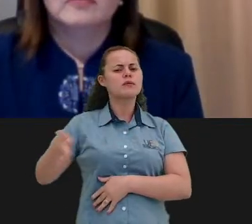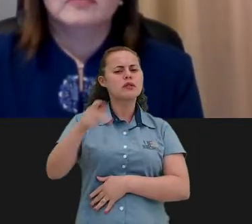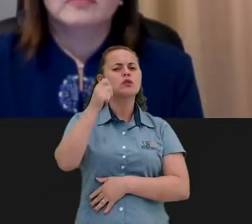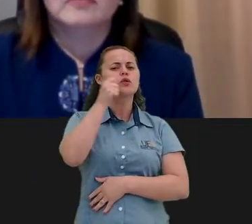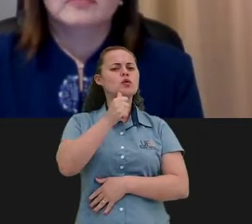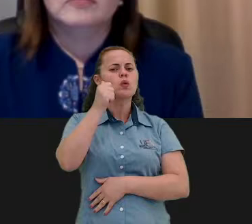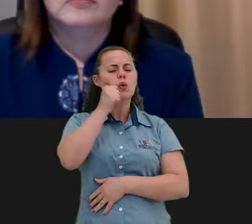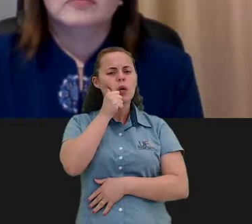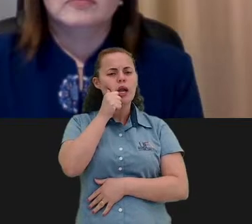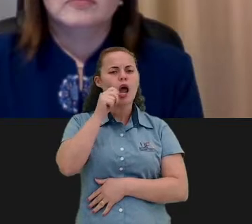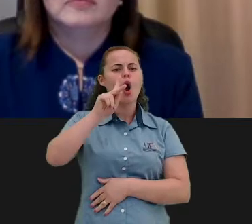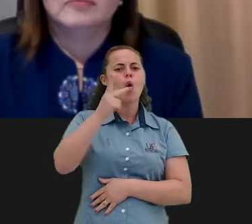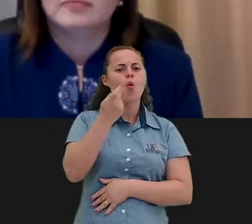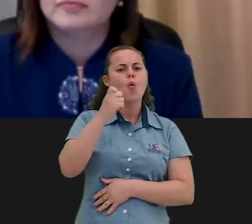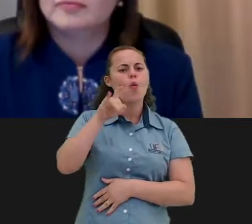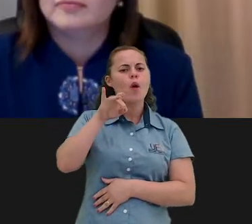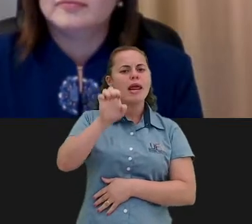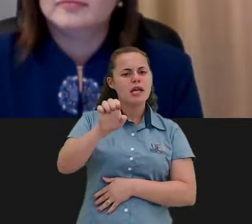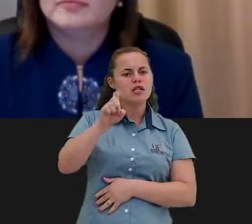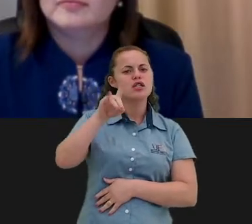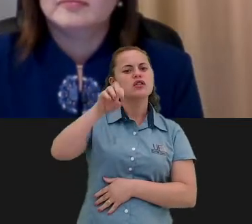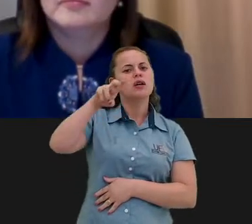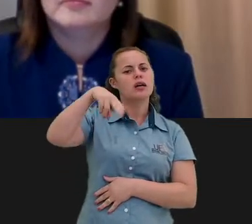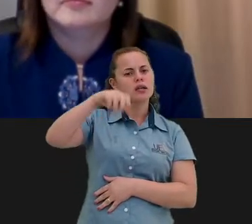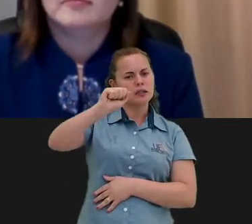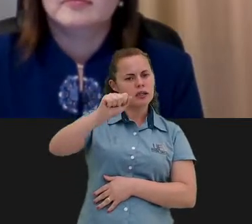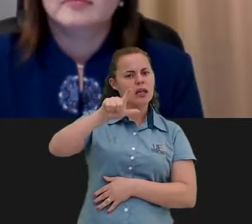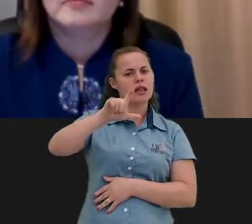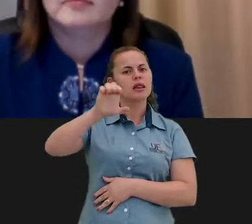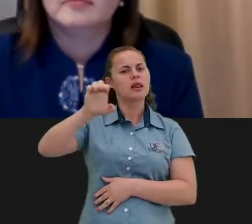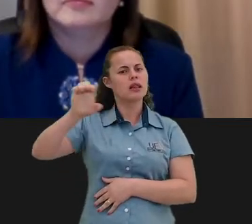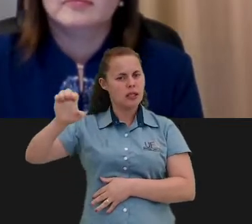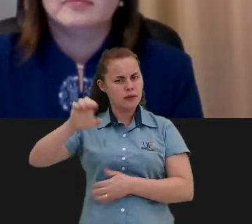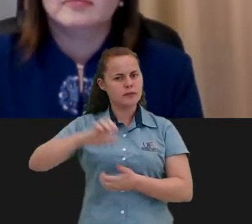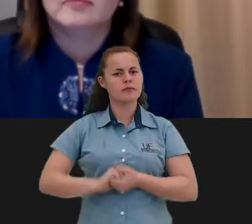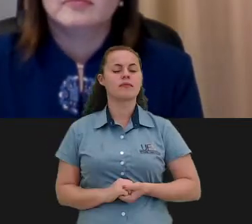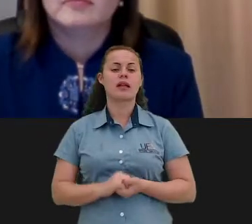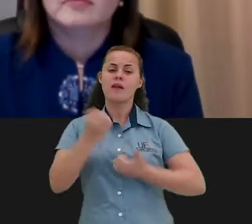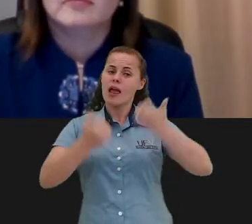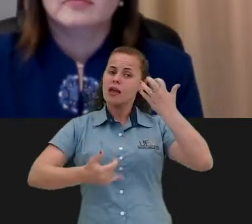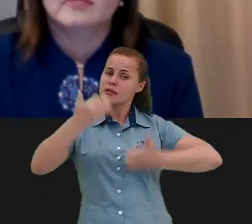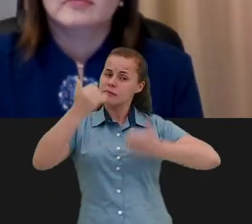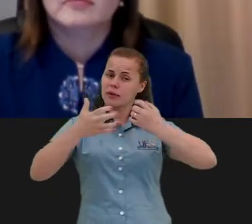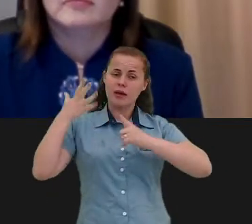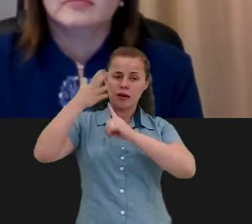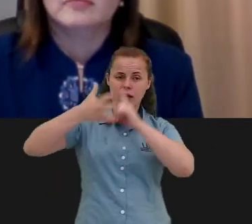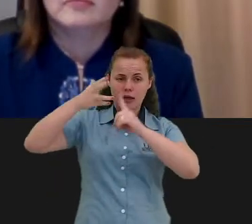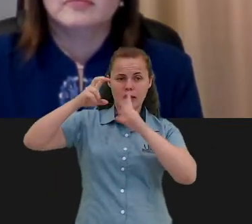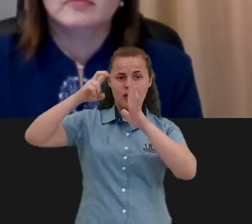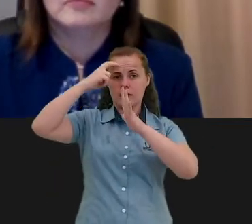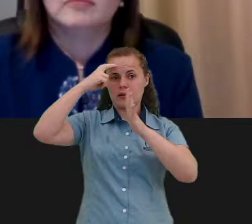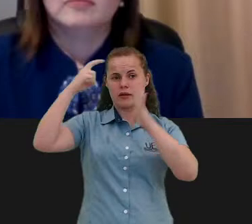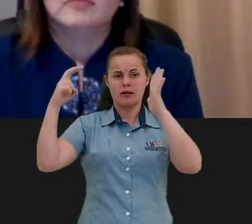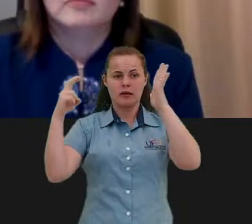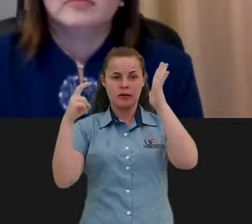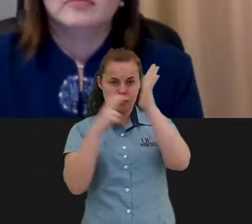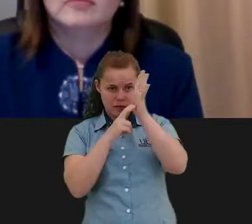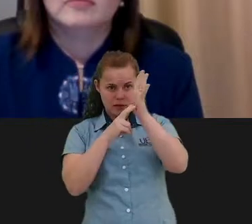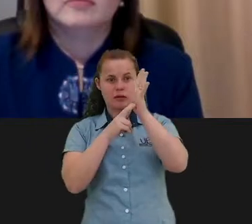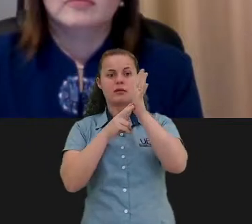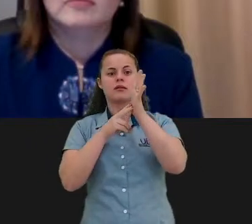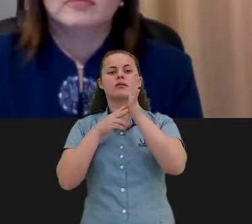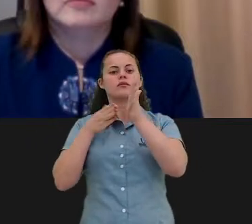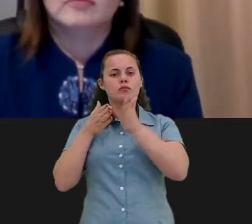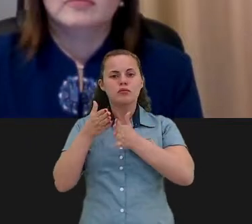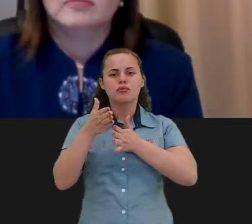professora Weidiana Lee, que vai falar sobre a palestra Inteligência Artificial rumo à Ubiquidade.